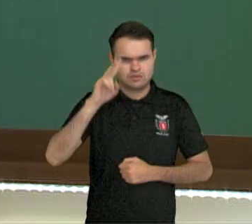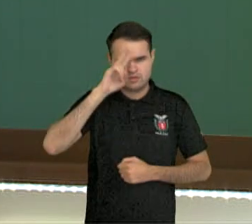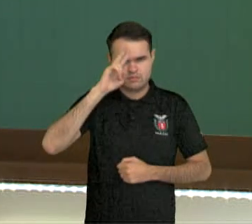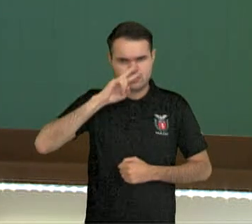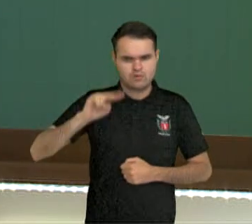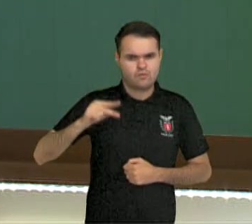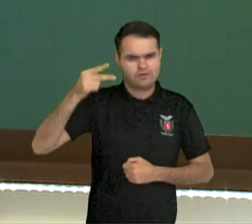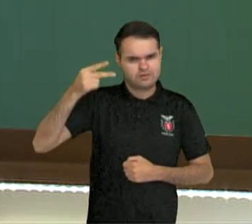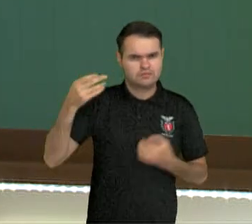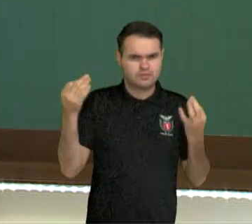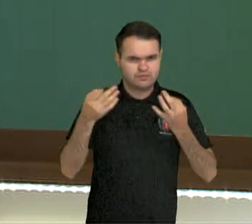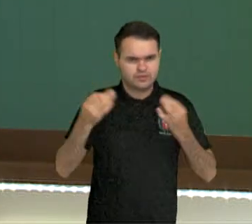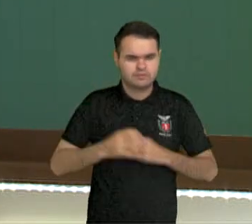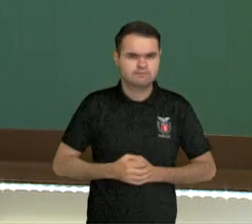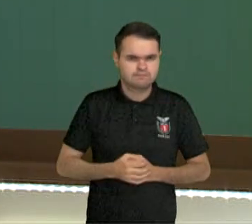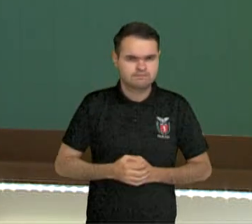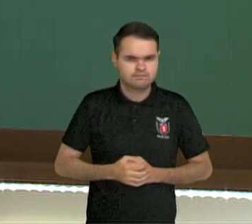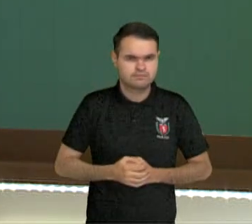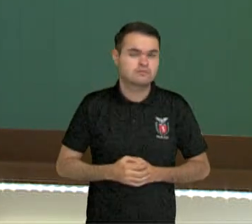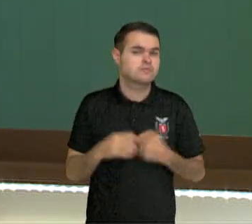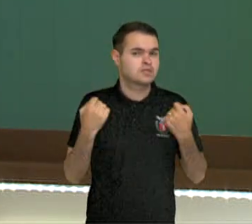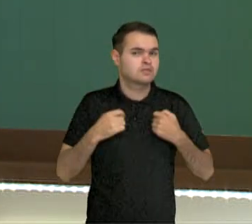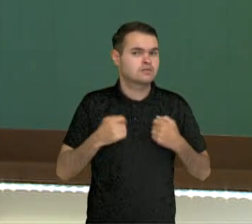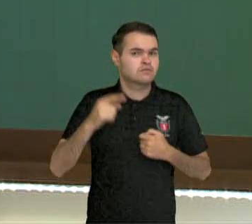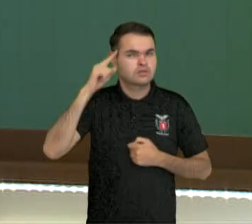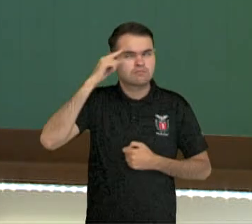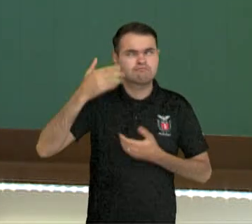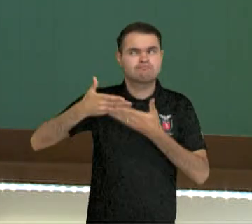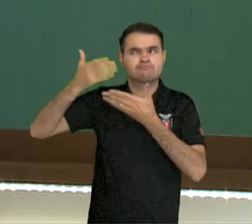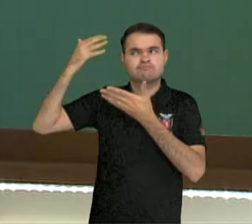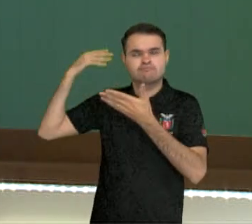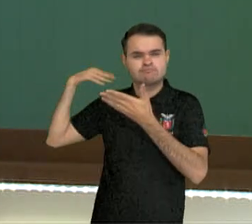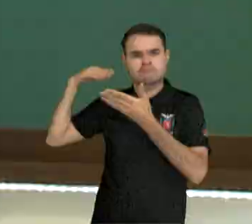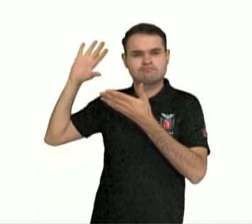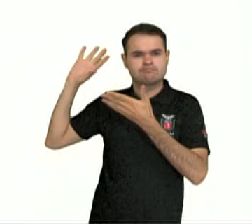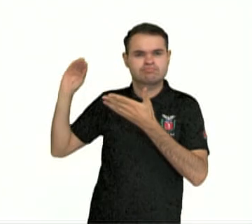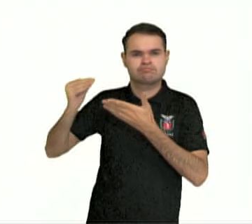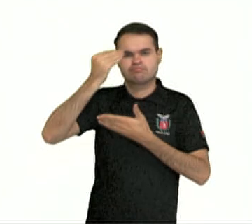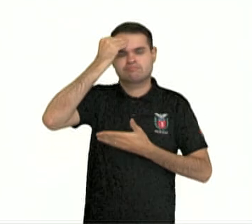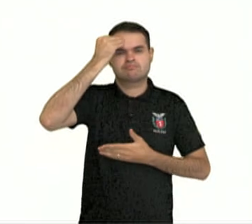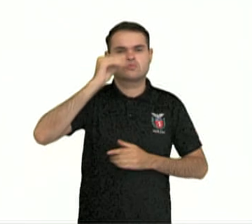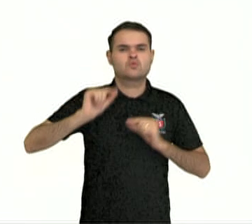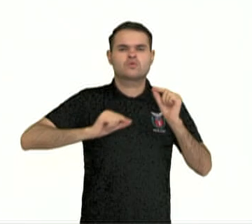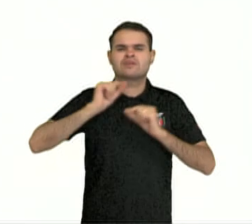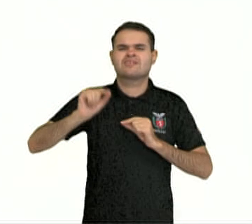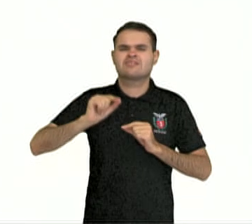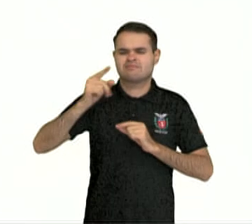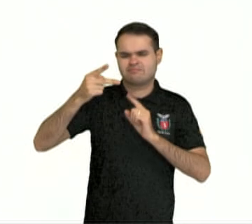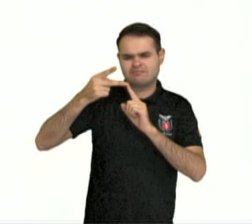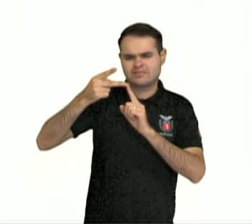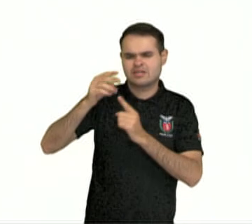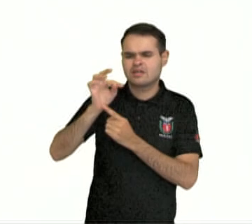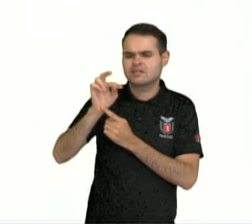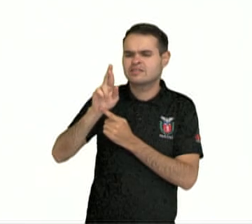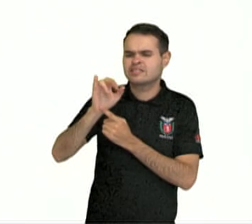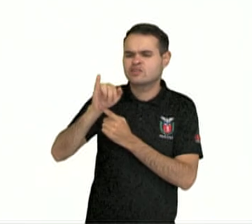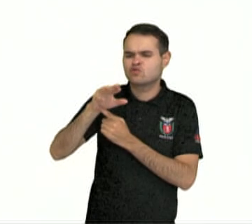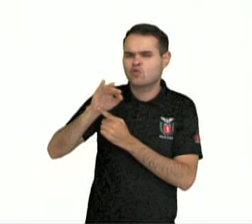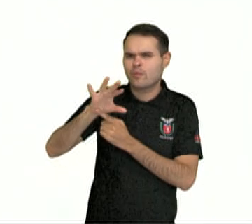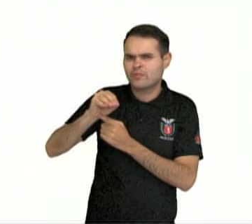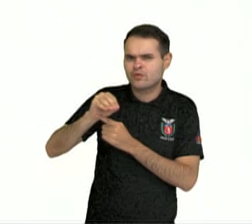que é isso? Nós vamos precisar que você puxe para a memória aí, ó. Sabe o que é um trinômio? E daí a